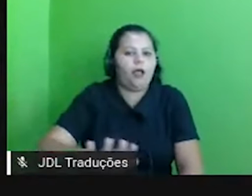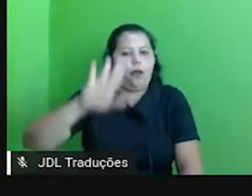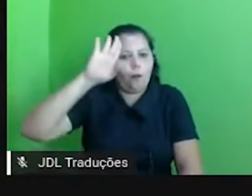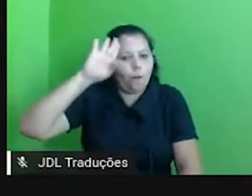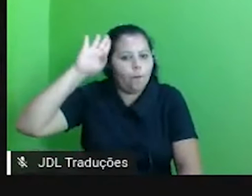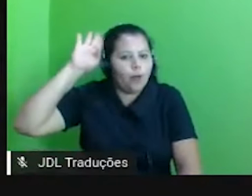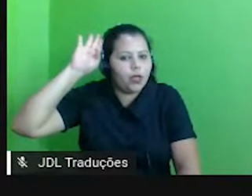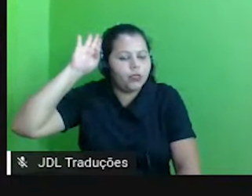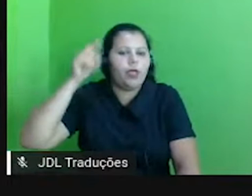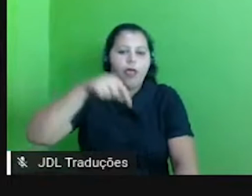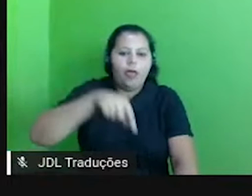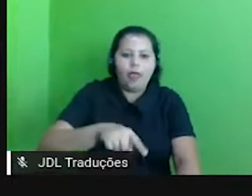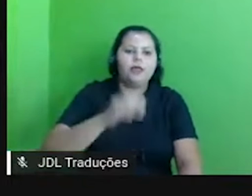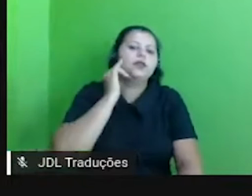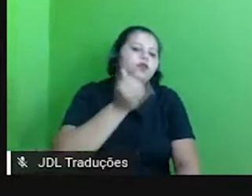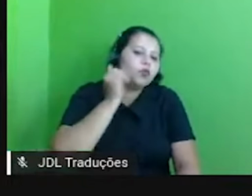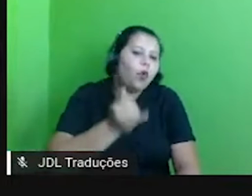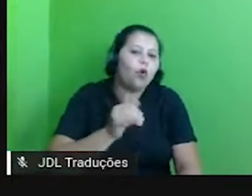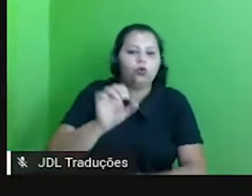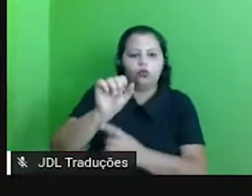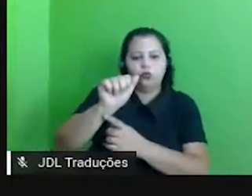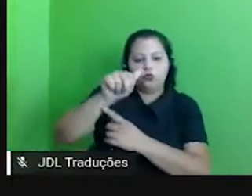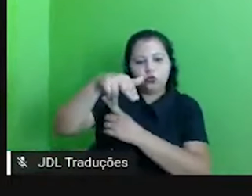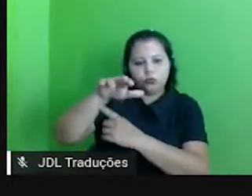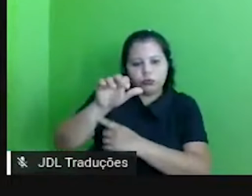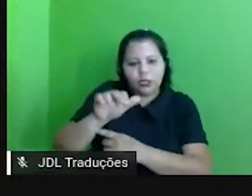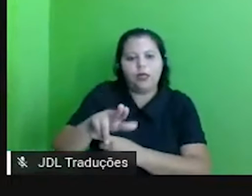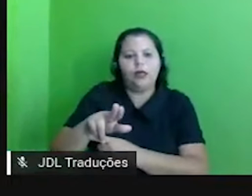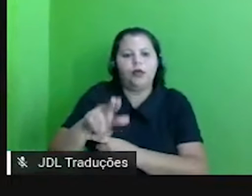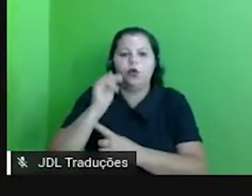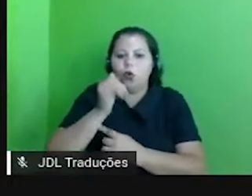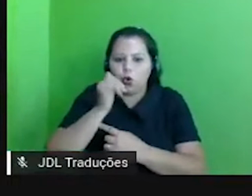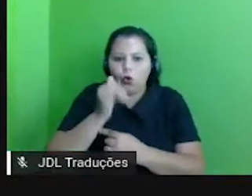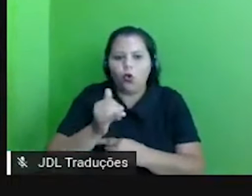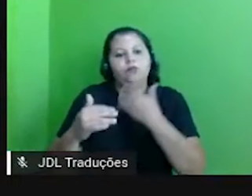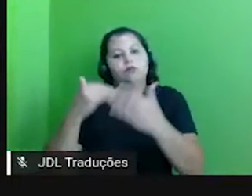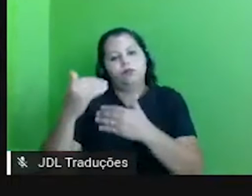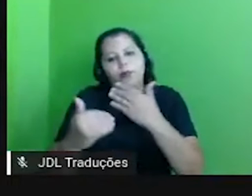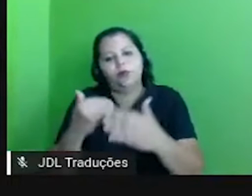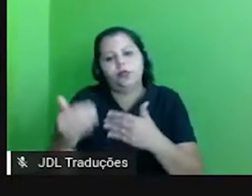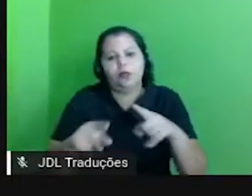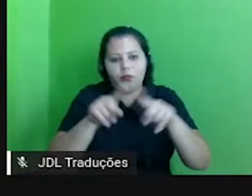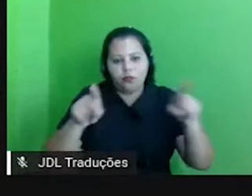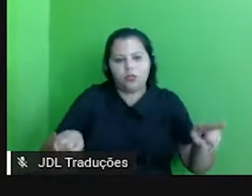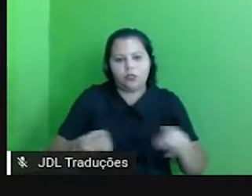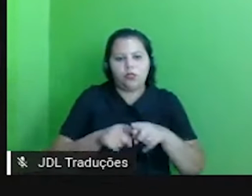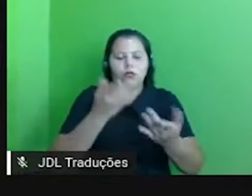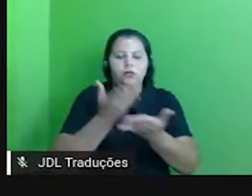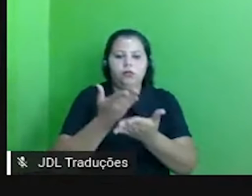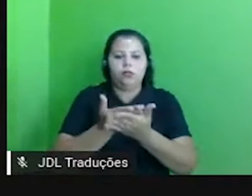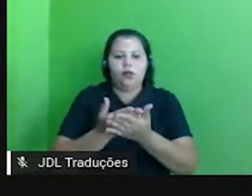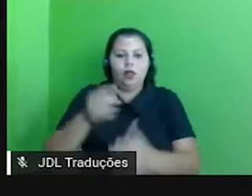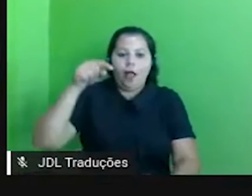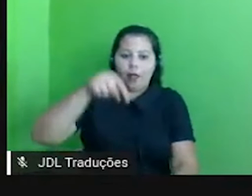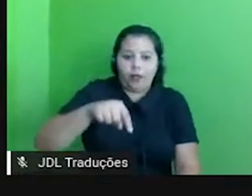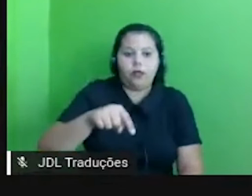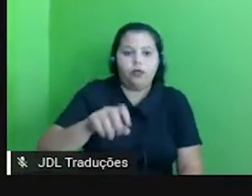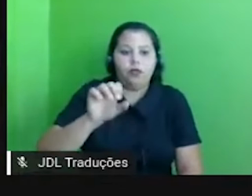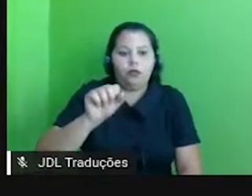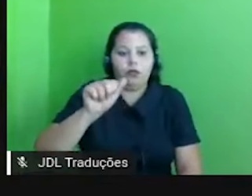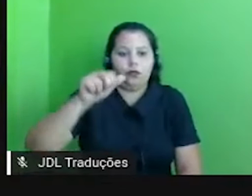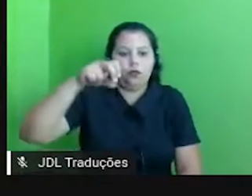re conta o processo muito da sala de aula né fazer recontro com os alunos mas aqui o são re conta no